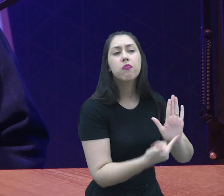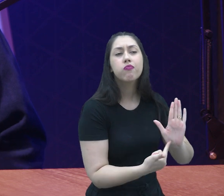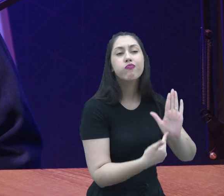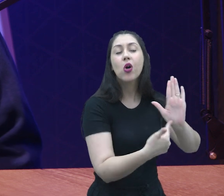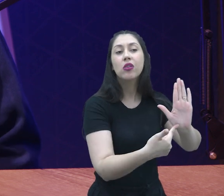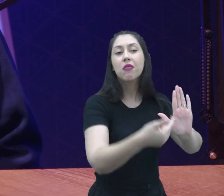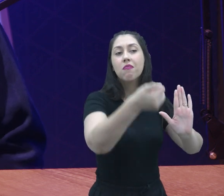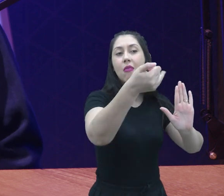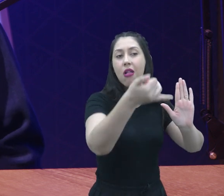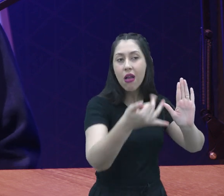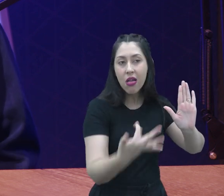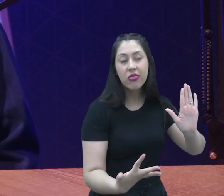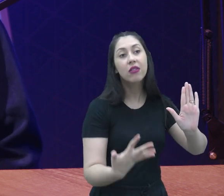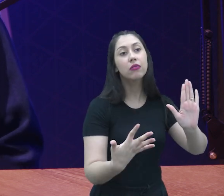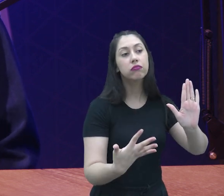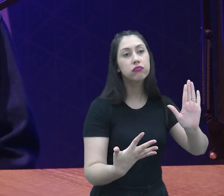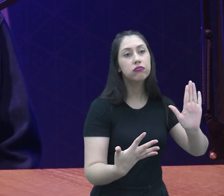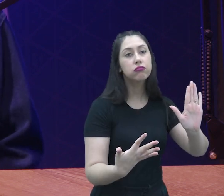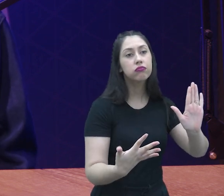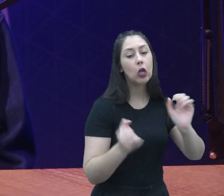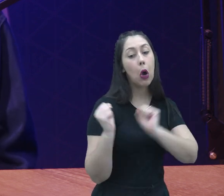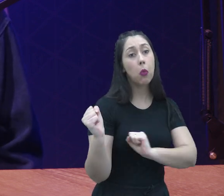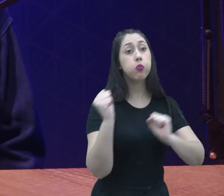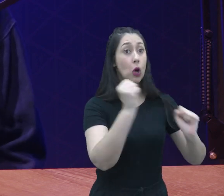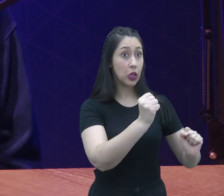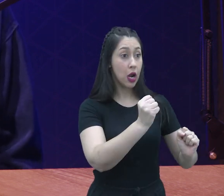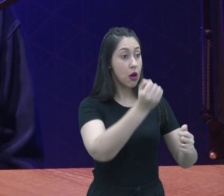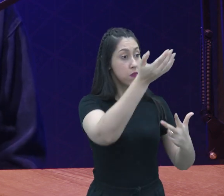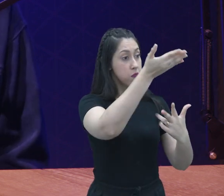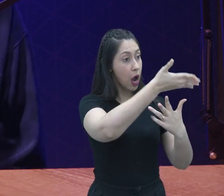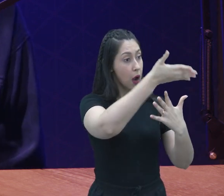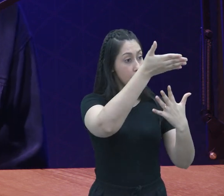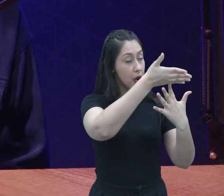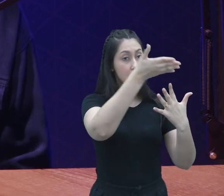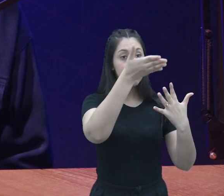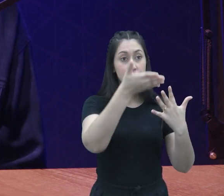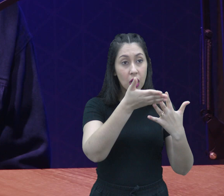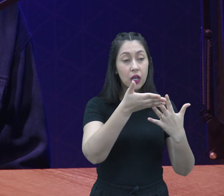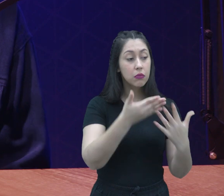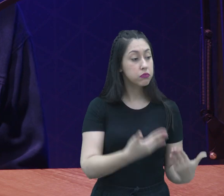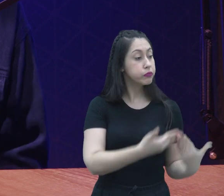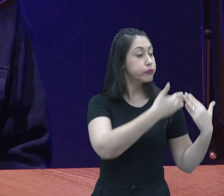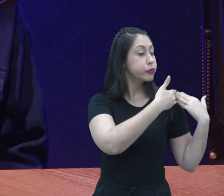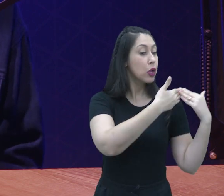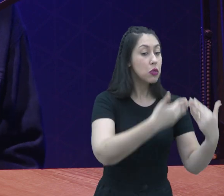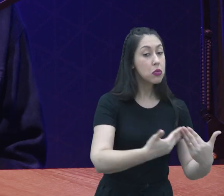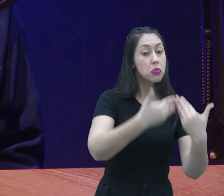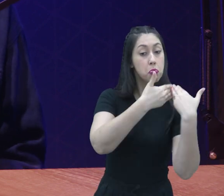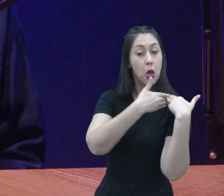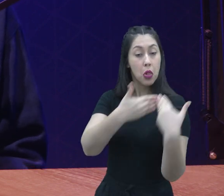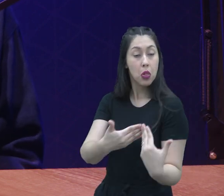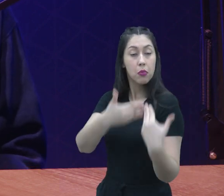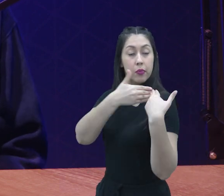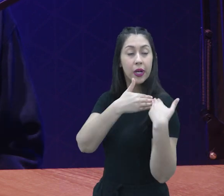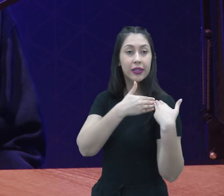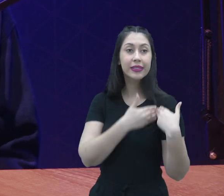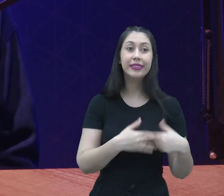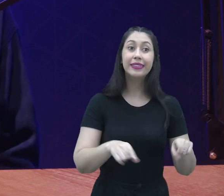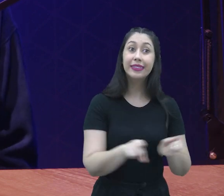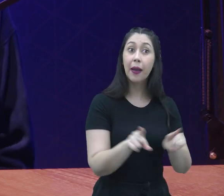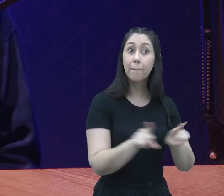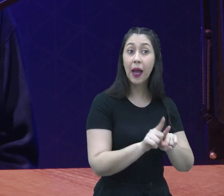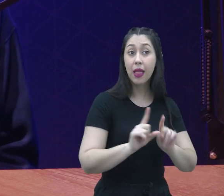primeiro, talvez, relato de pensamento e de distribuição, né, dos poderes, para que as coisas não ficassem concentradas. E daí, com